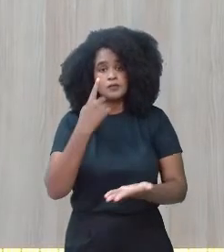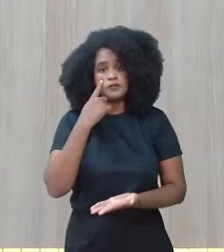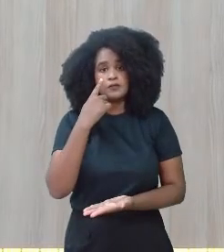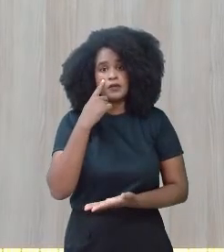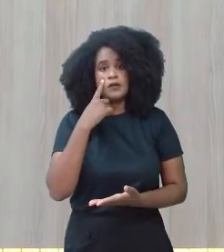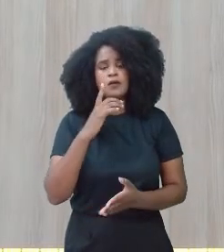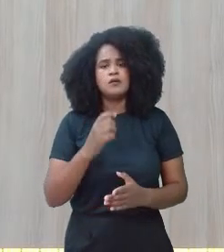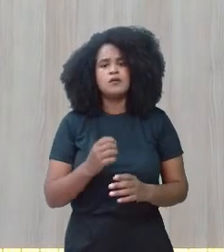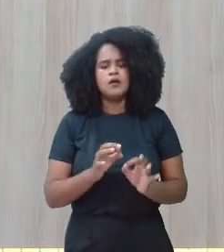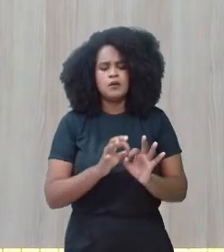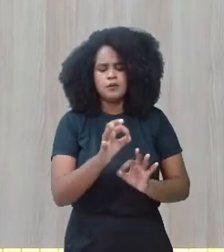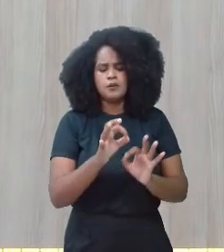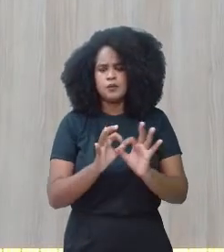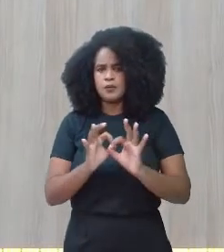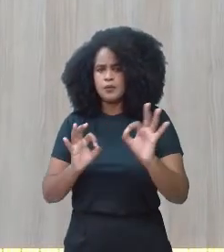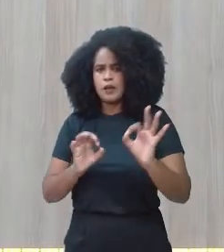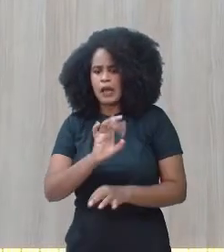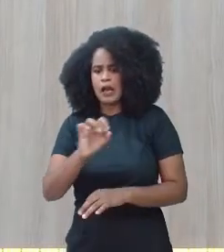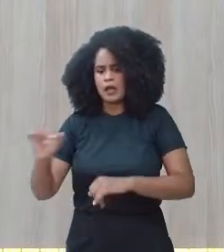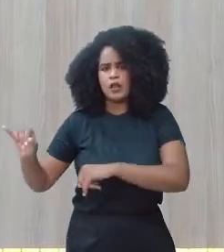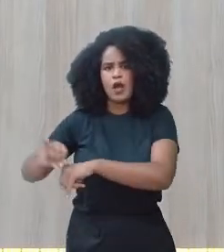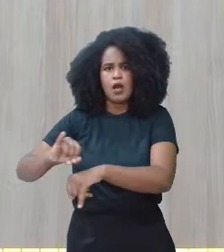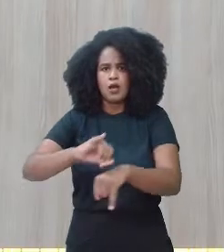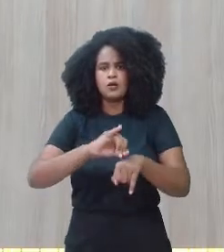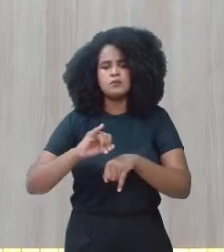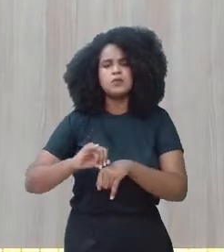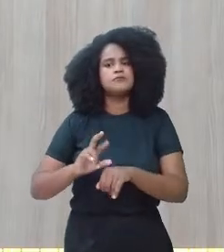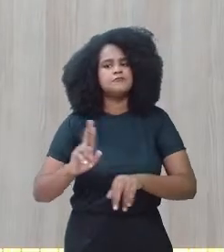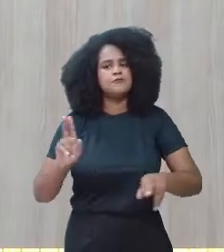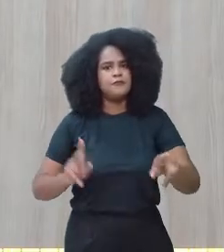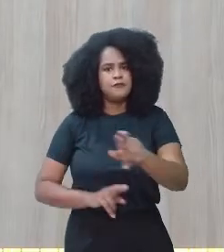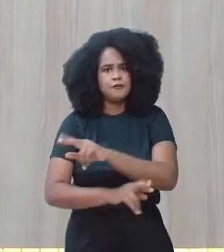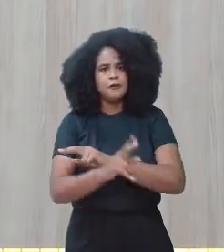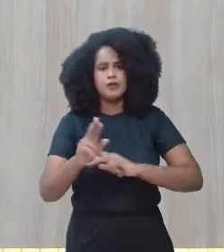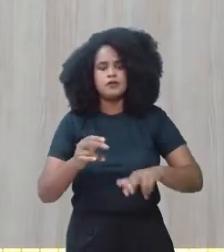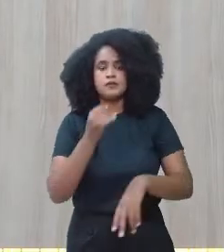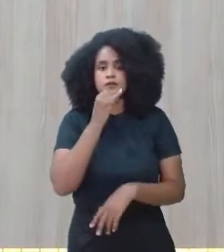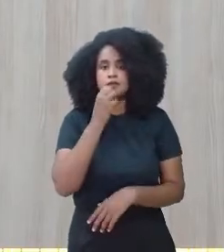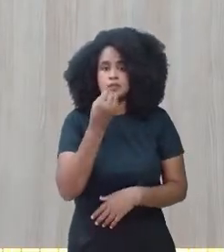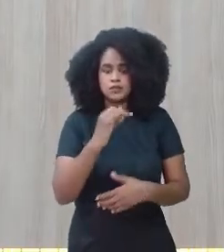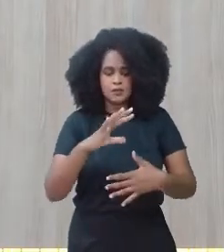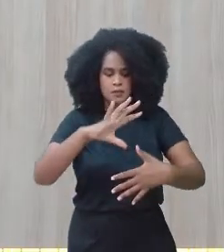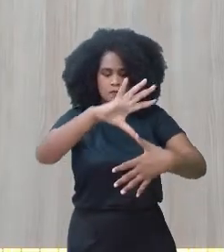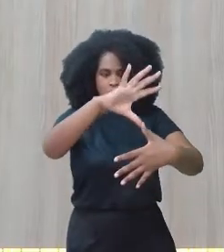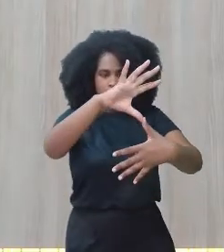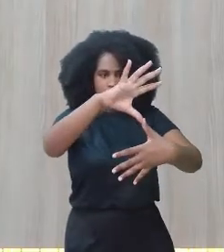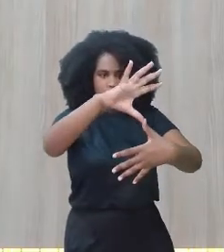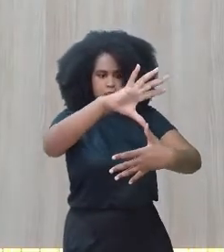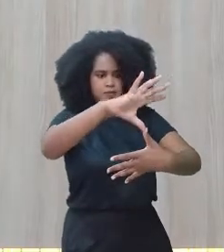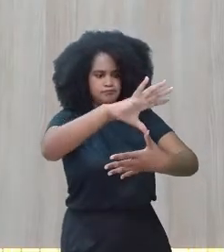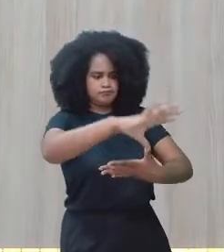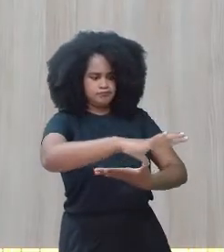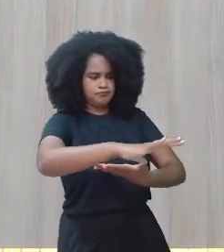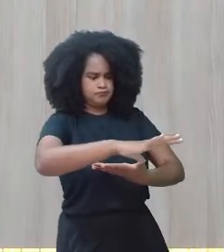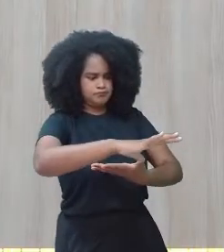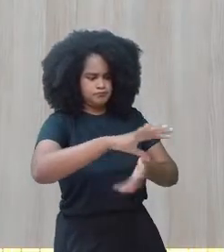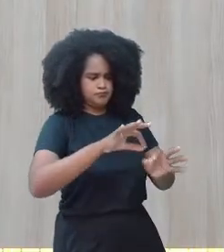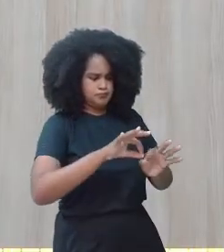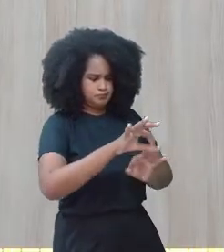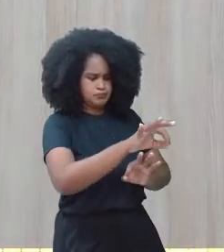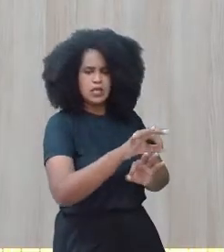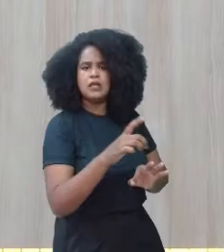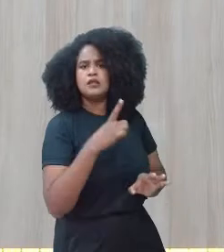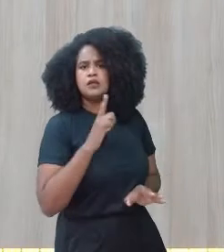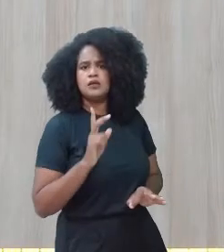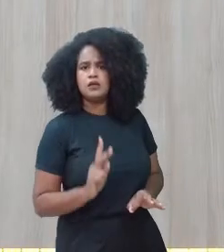unidades diferentes, né? A gente já sabe que se for medir a relação de um mapa, por exemplo, a gente escuta muito a ideia de quilômetro,